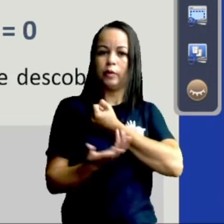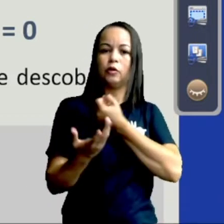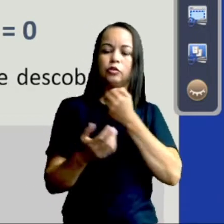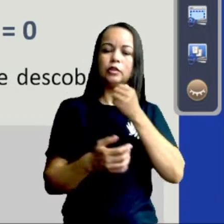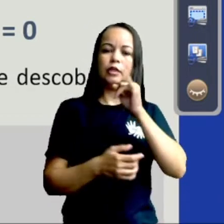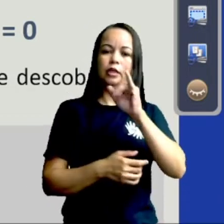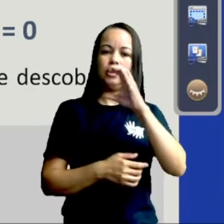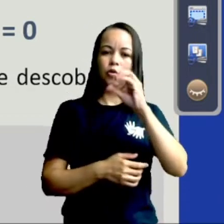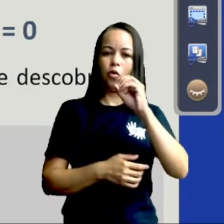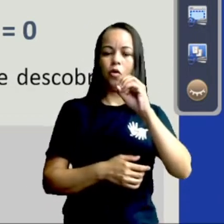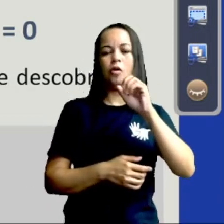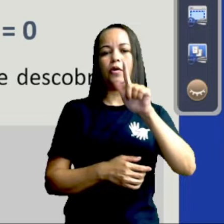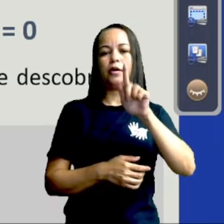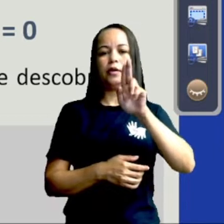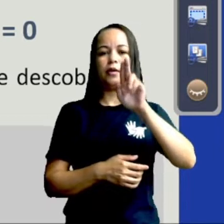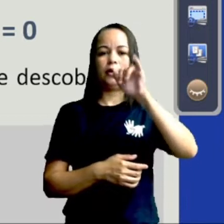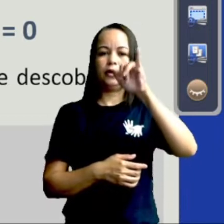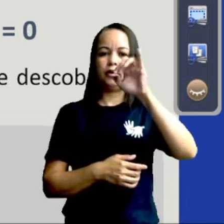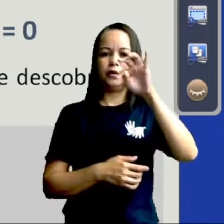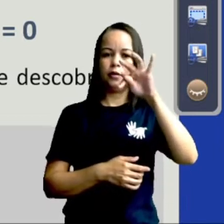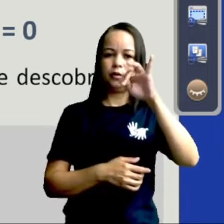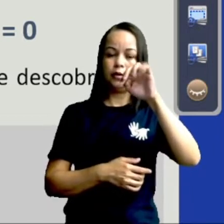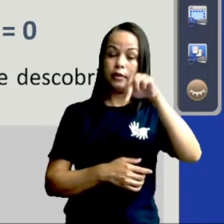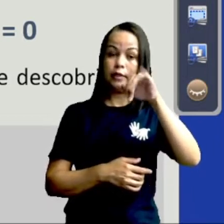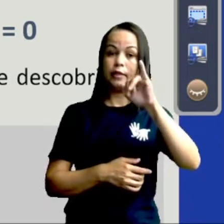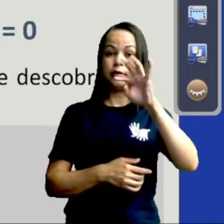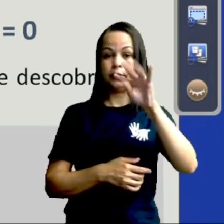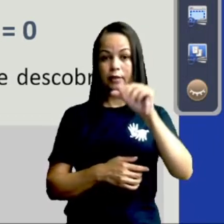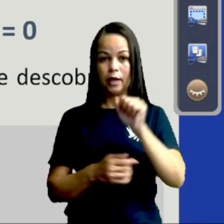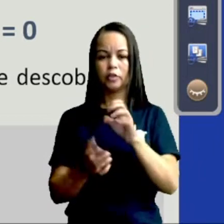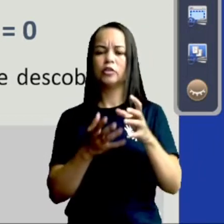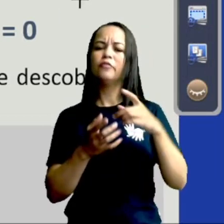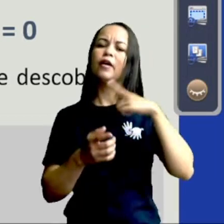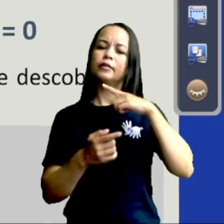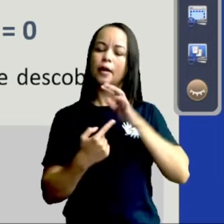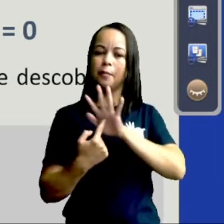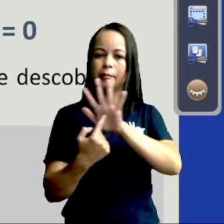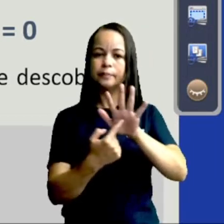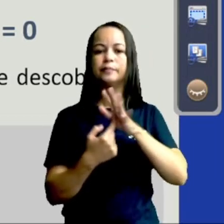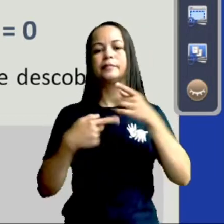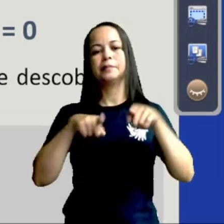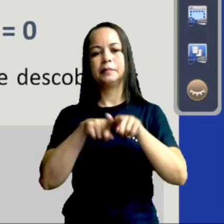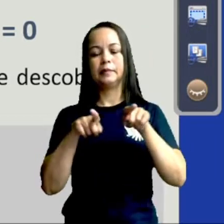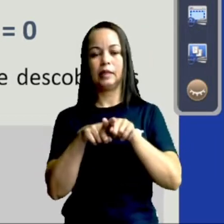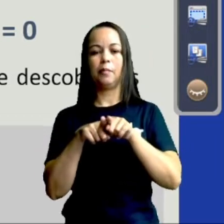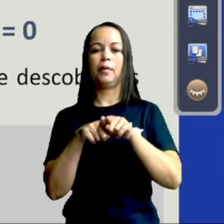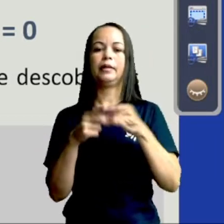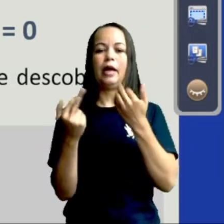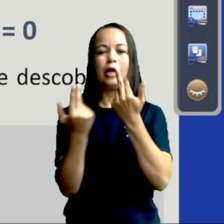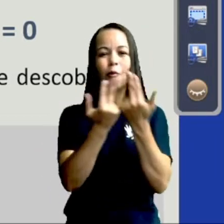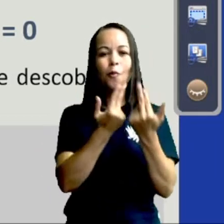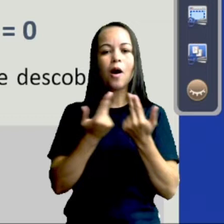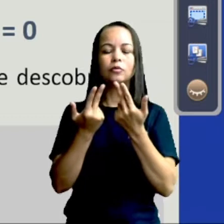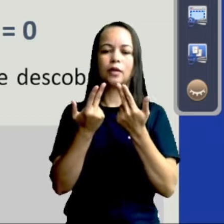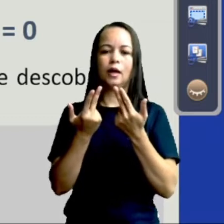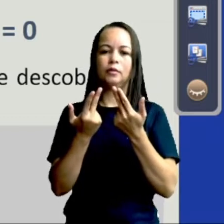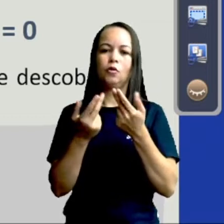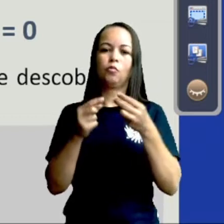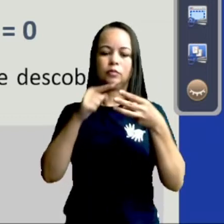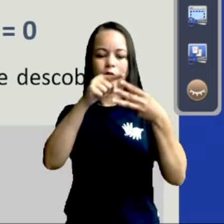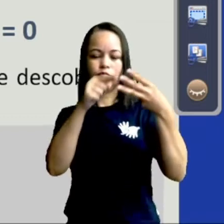também a presença da igualdade, tá? Como aqui nesses 3 exemplos. E a ideia